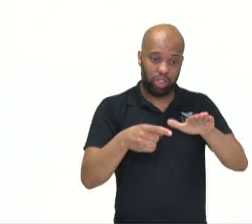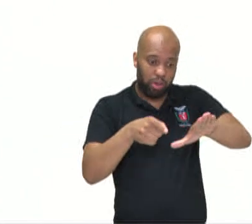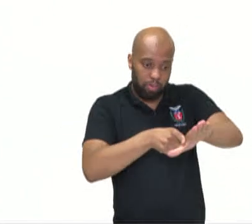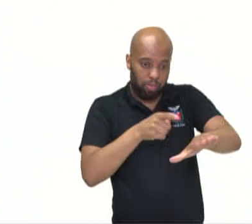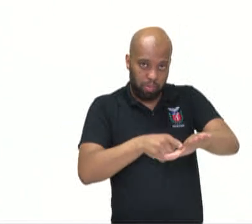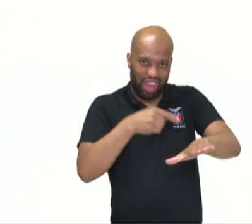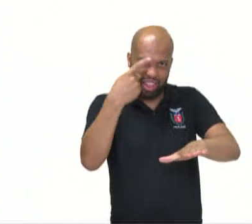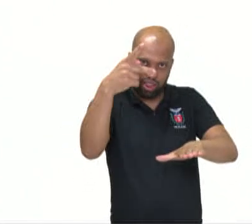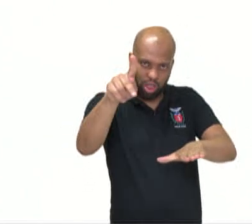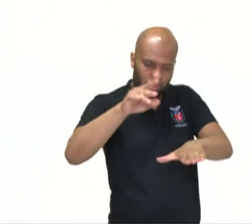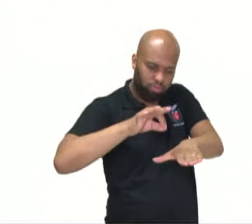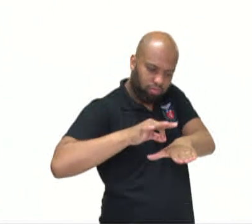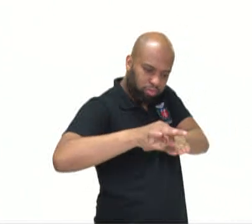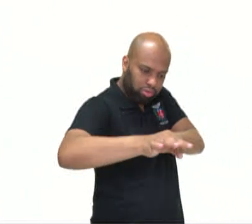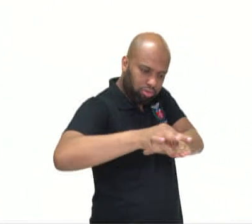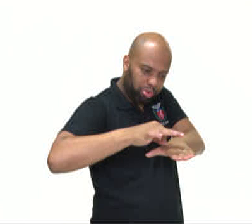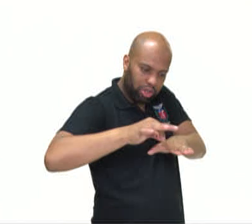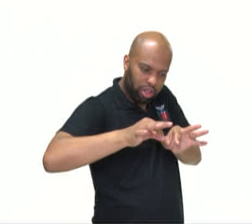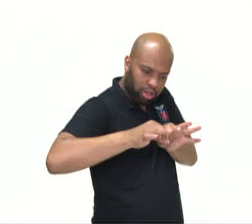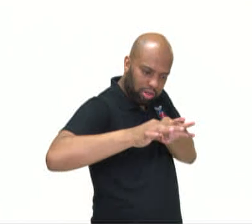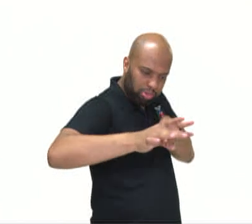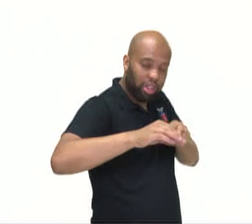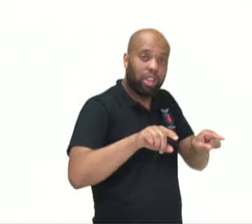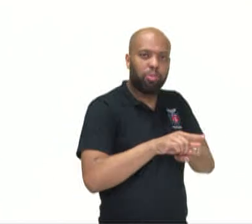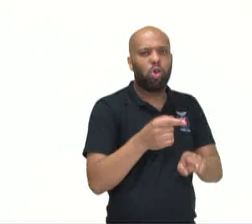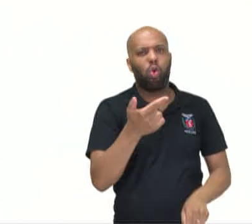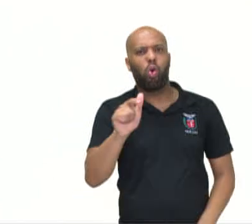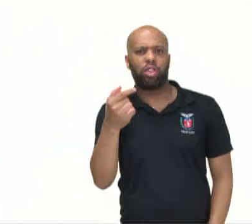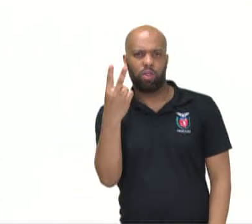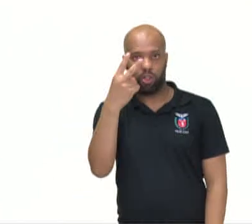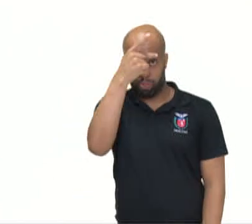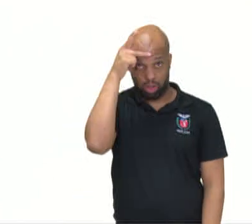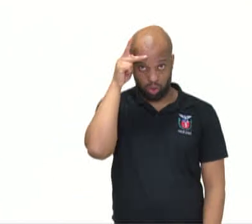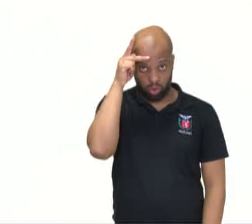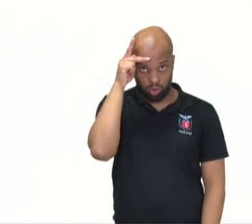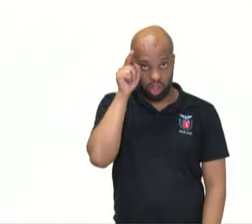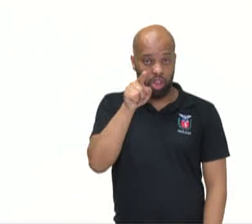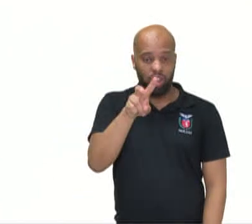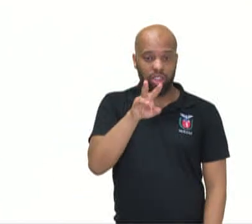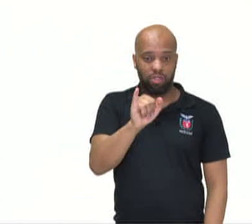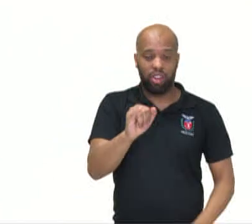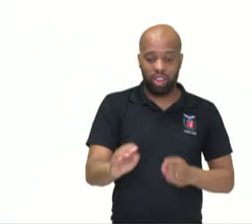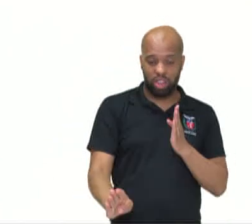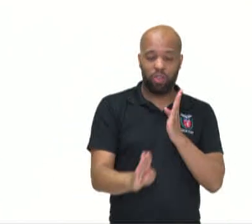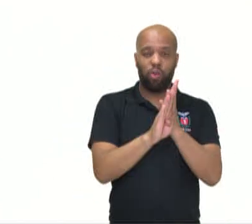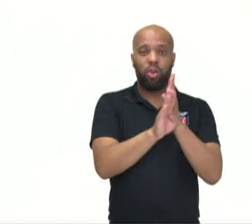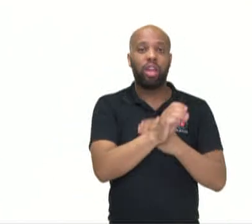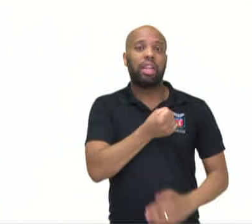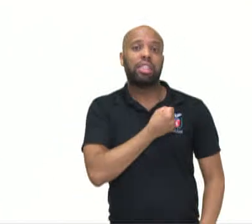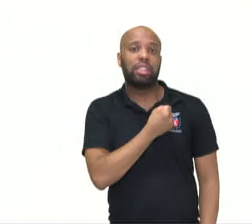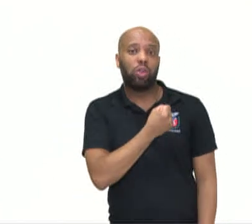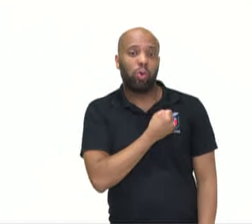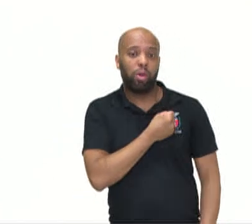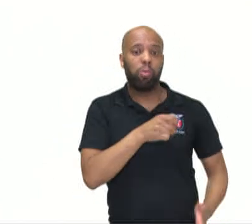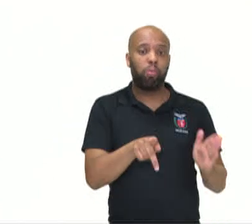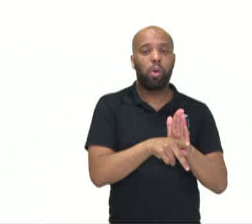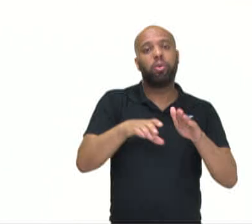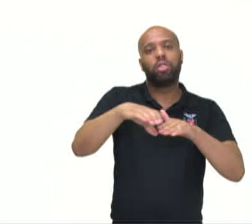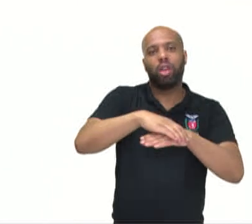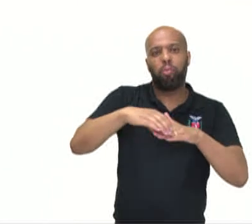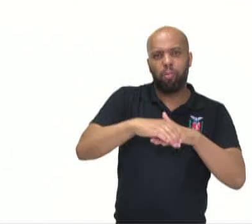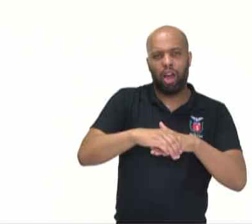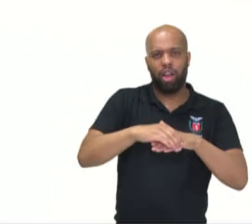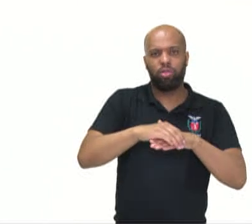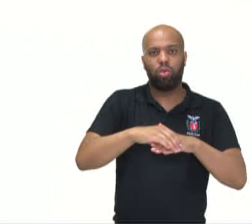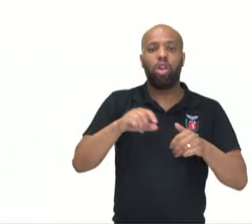e de mais duas pessoas, calcular o tamanho do sapato usando a expressão algébrica S e indicar os resultados encontrados em uma